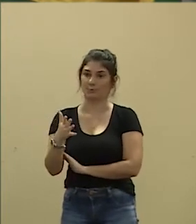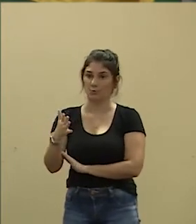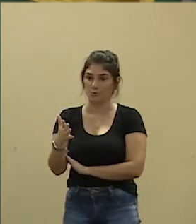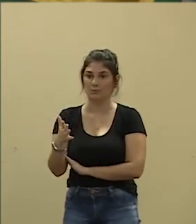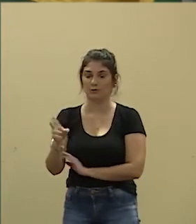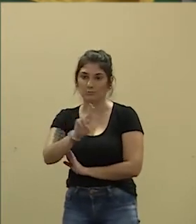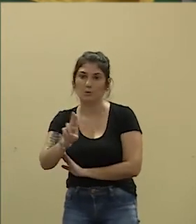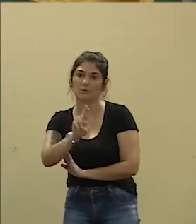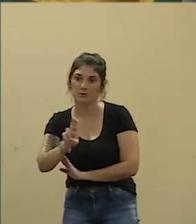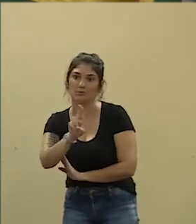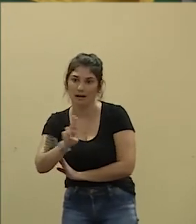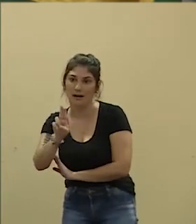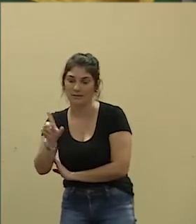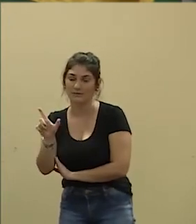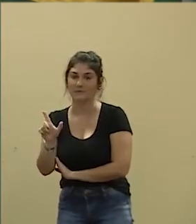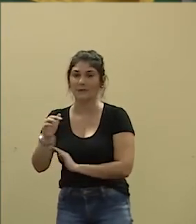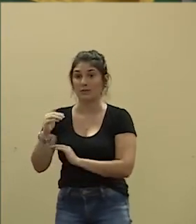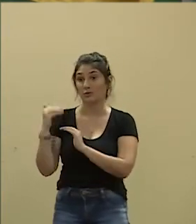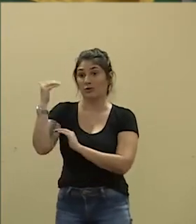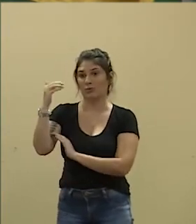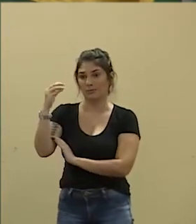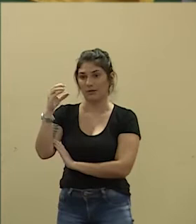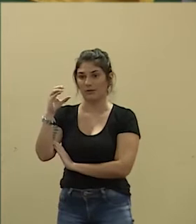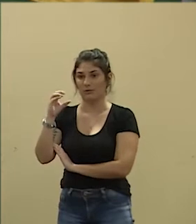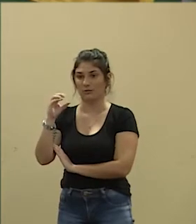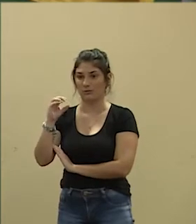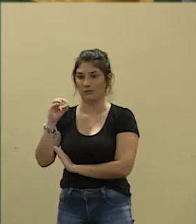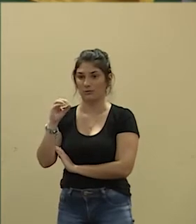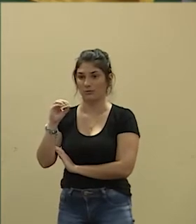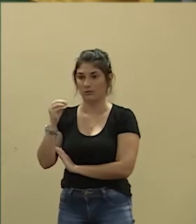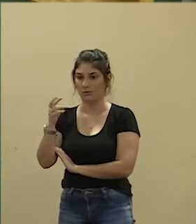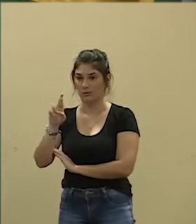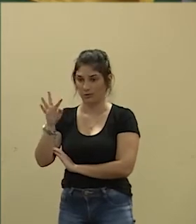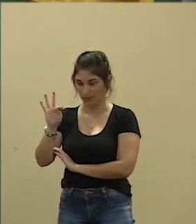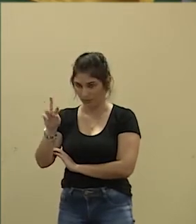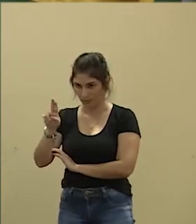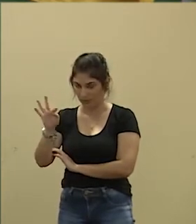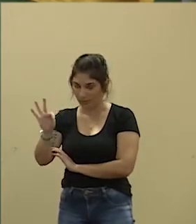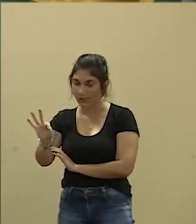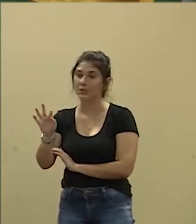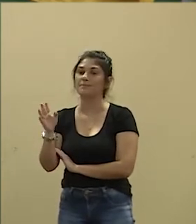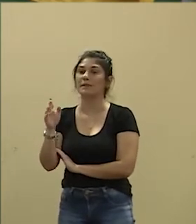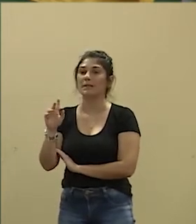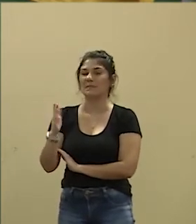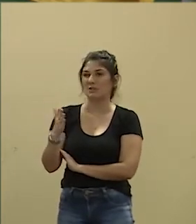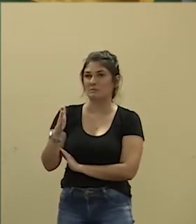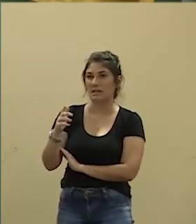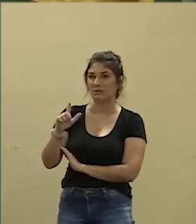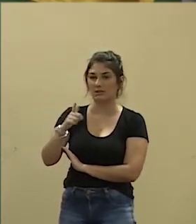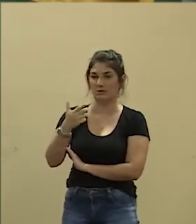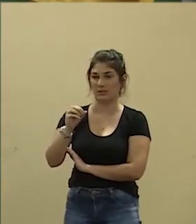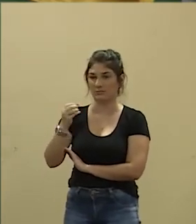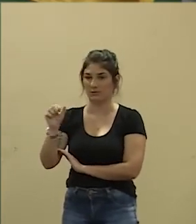é que ele conseguiu superar o orkut foi em 2008 mais ou menos né porque também estava surgindo twitter então é olha só não é parece que não